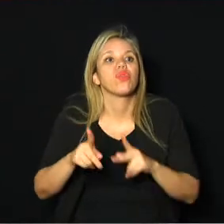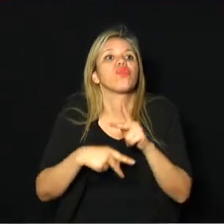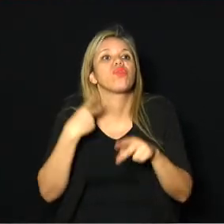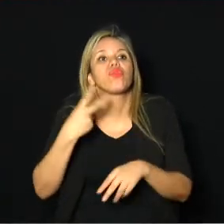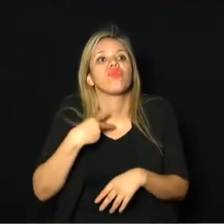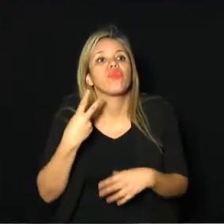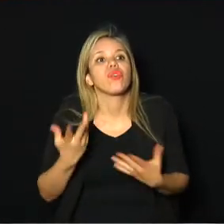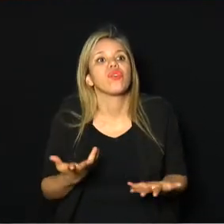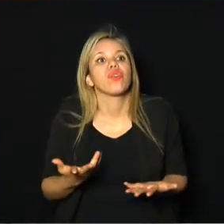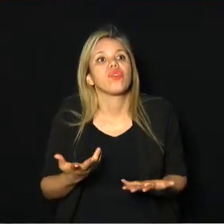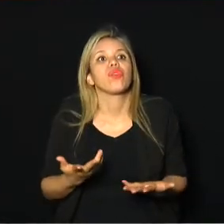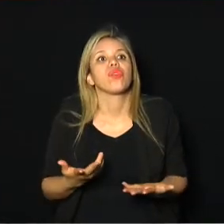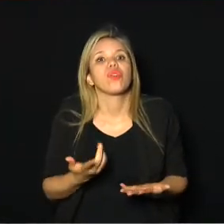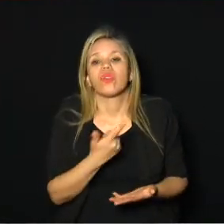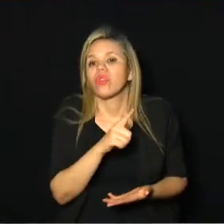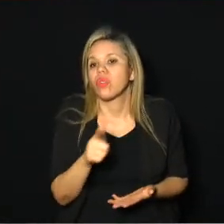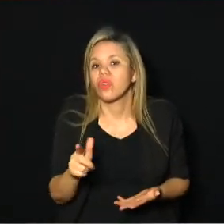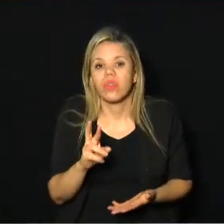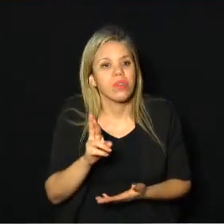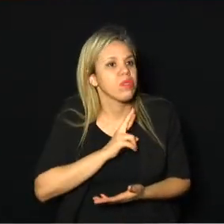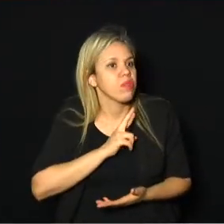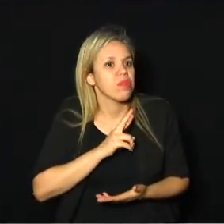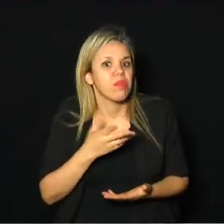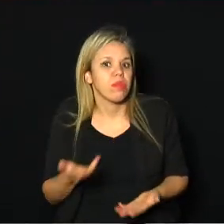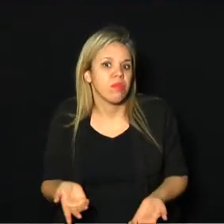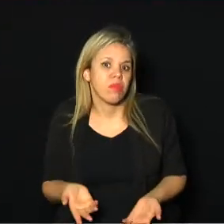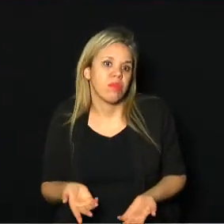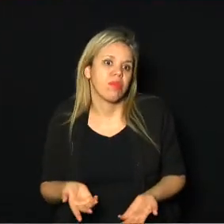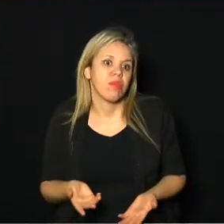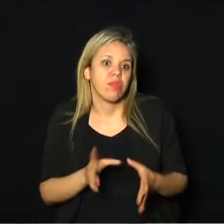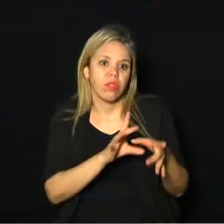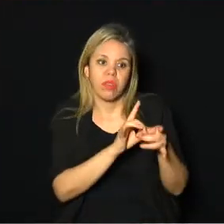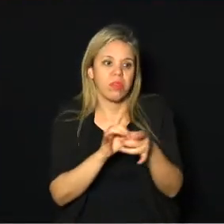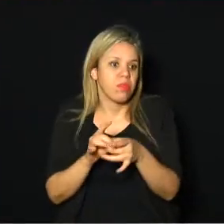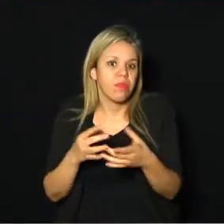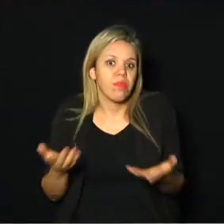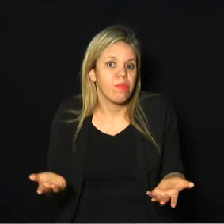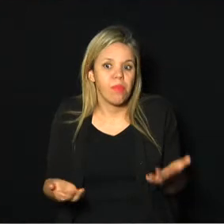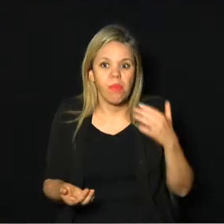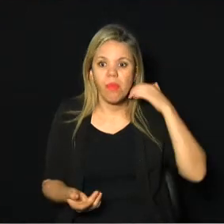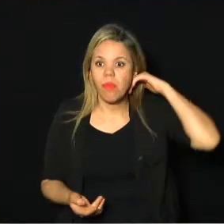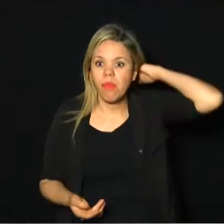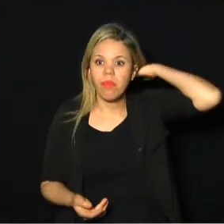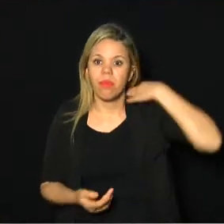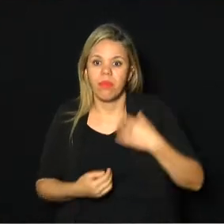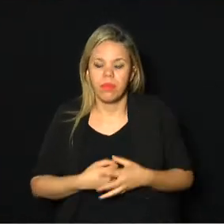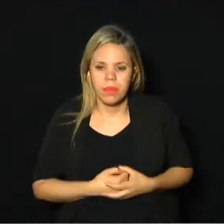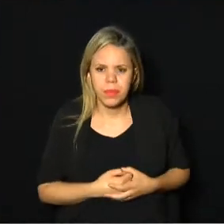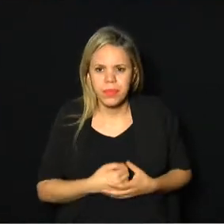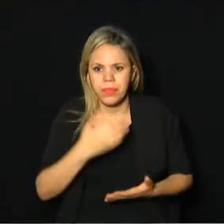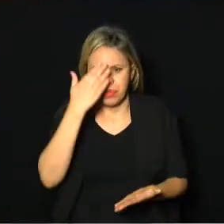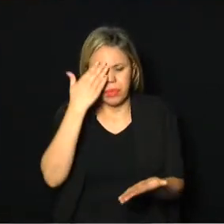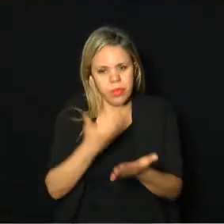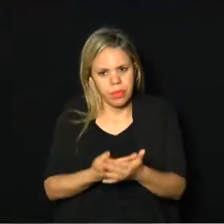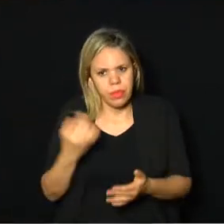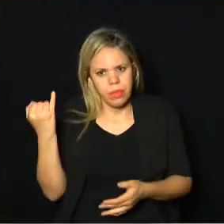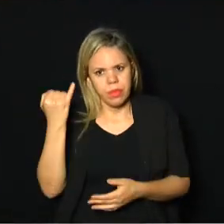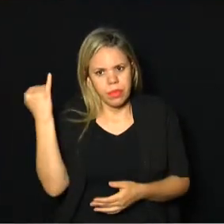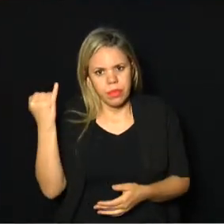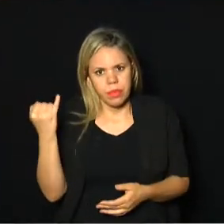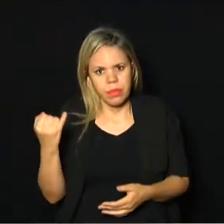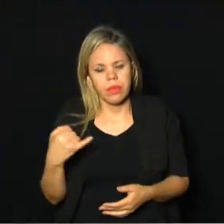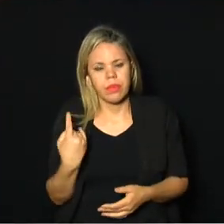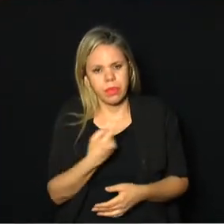vereadores, nossos requerimentos não estão sendo respondidos nesse contexto, né? Então, acredito que é importante que a gente